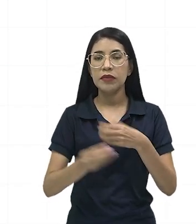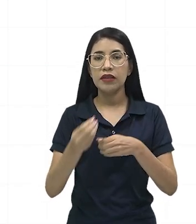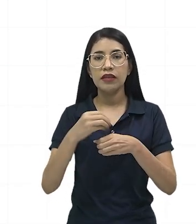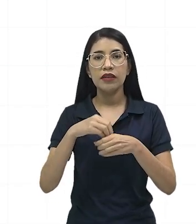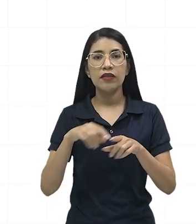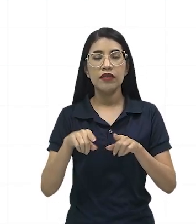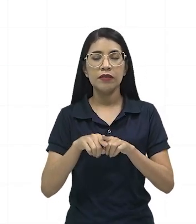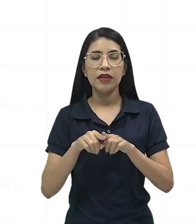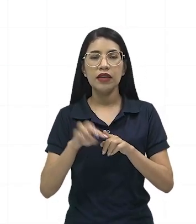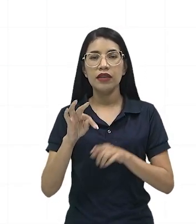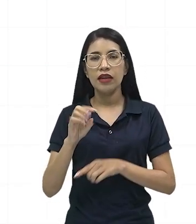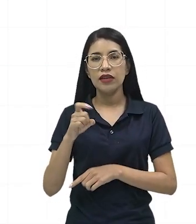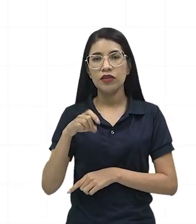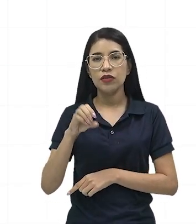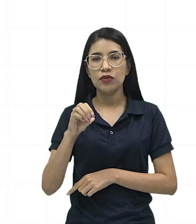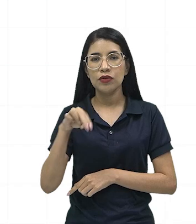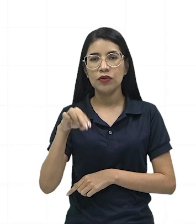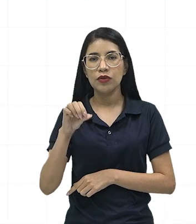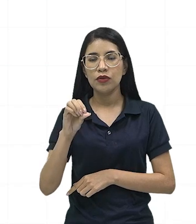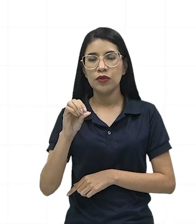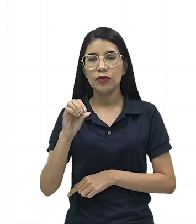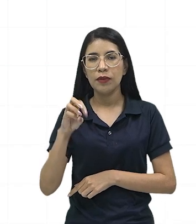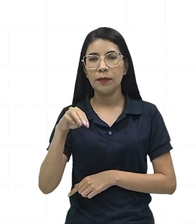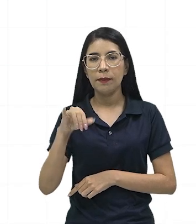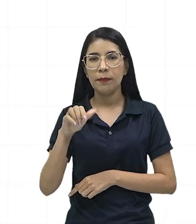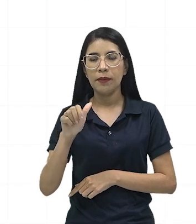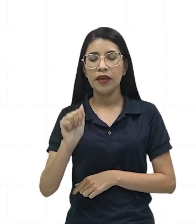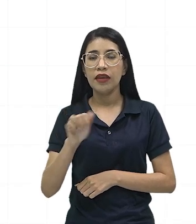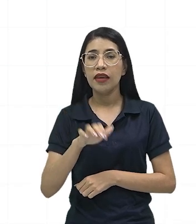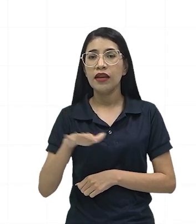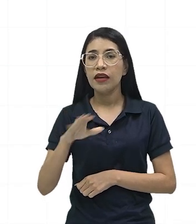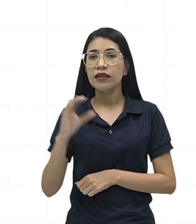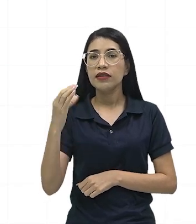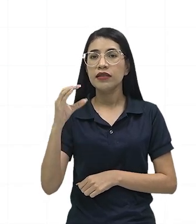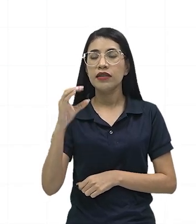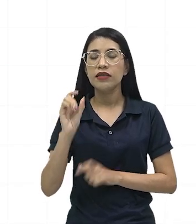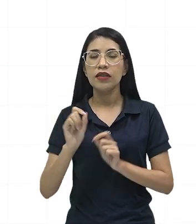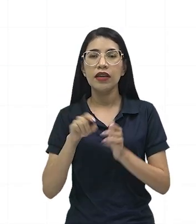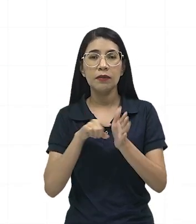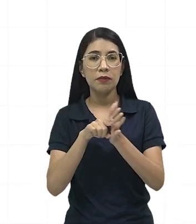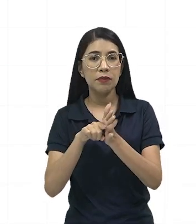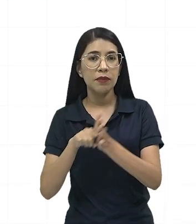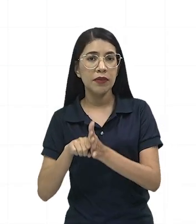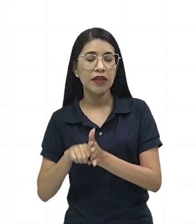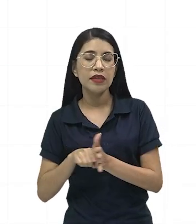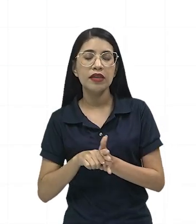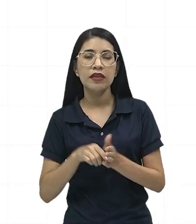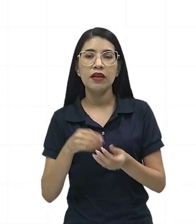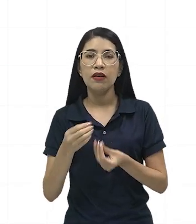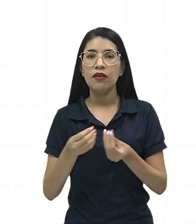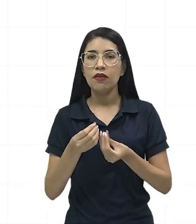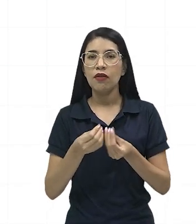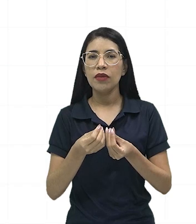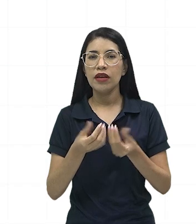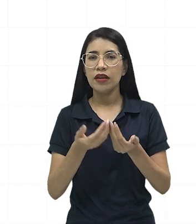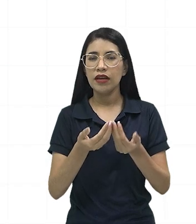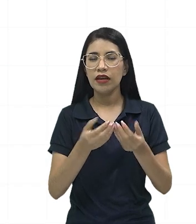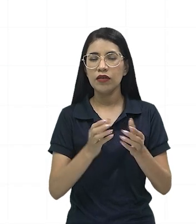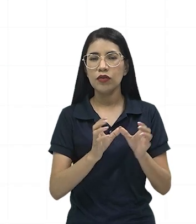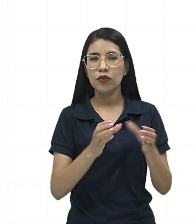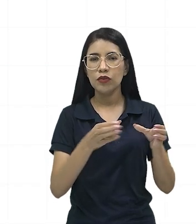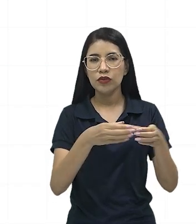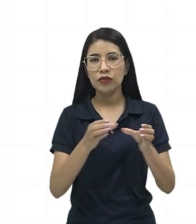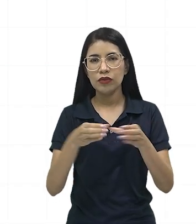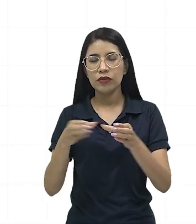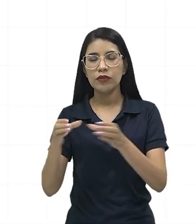da taxonomia. E a taxonomia ela é a área da ciência que se ocupa em classificar os seres vivos de acordo